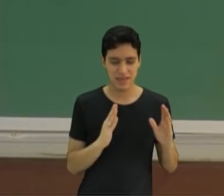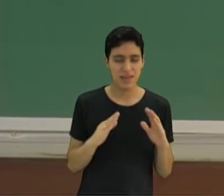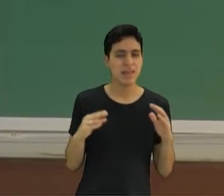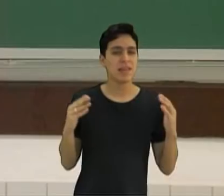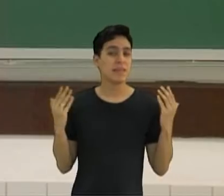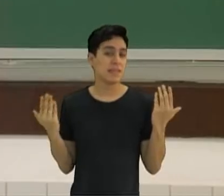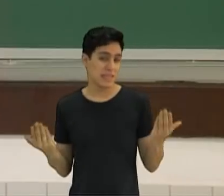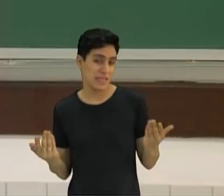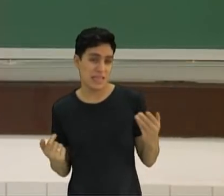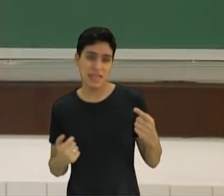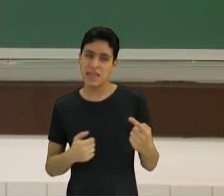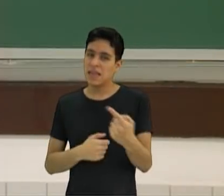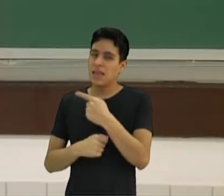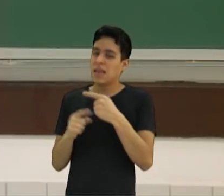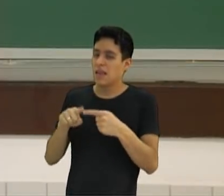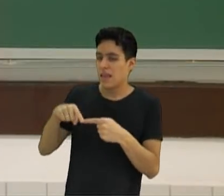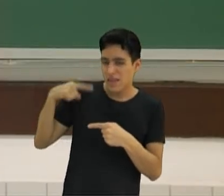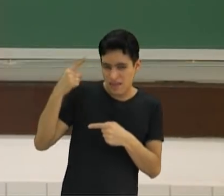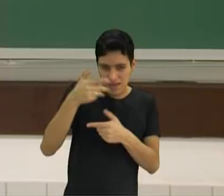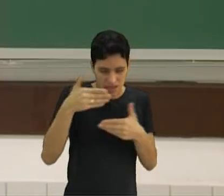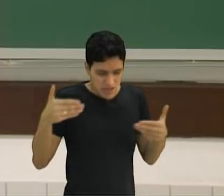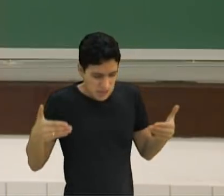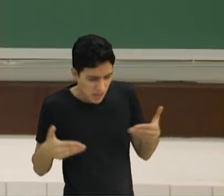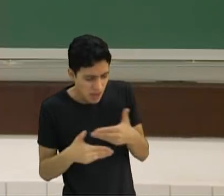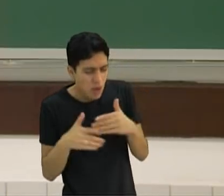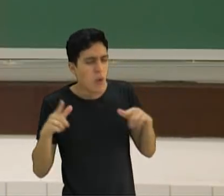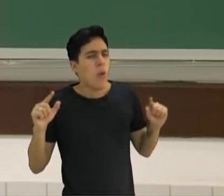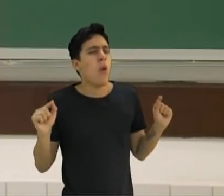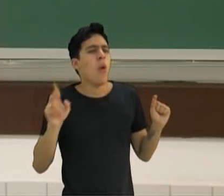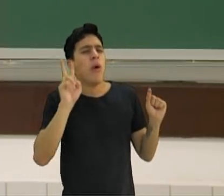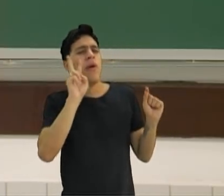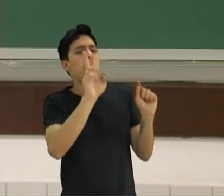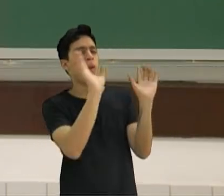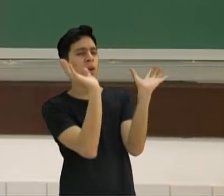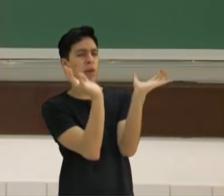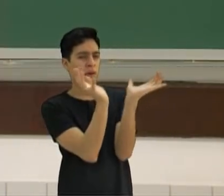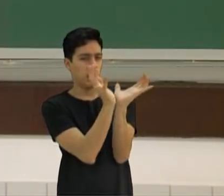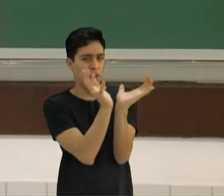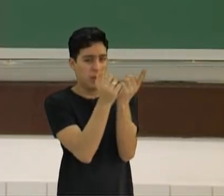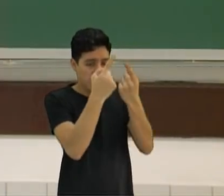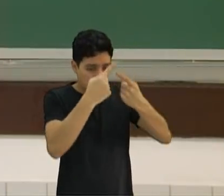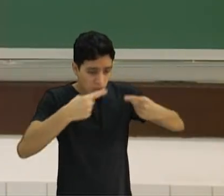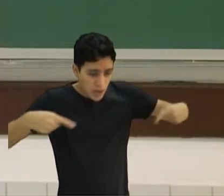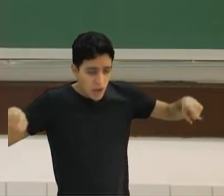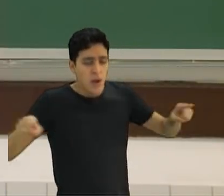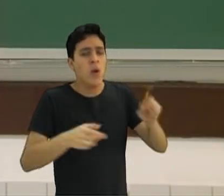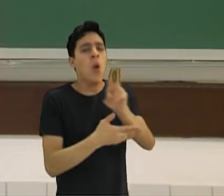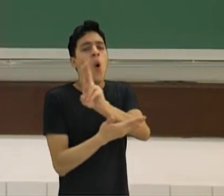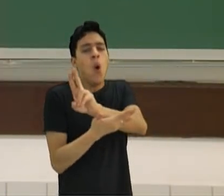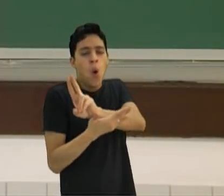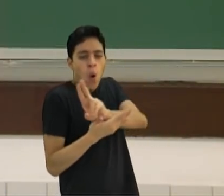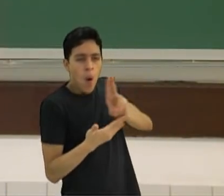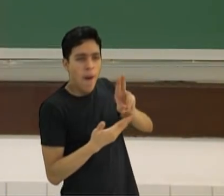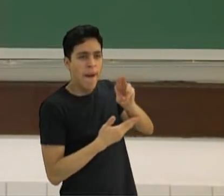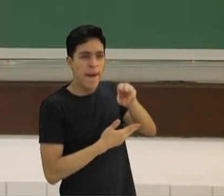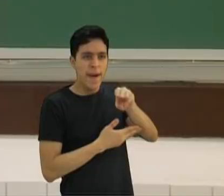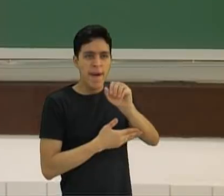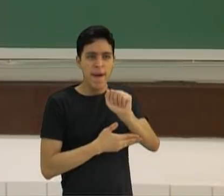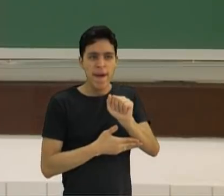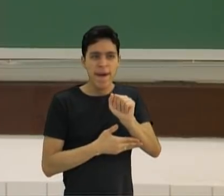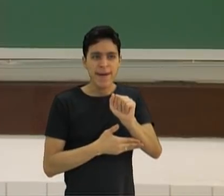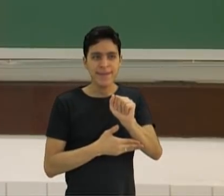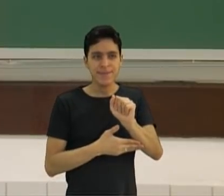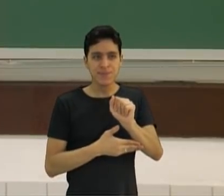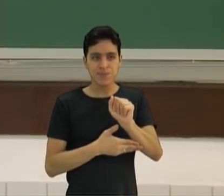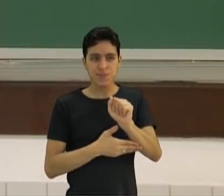Pessoal, nesse próximo slide a gente está vendo, então, um grupo musical chamado Mauaca. E